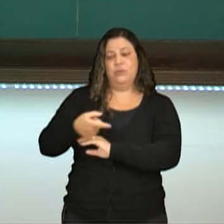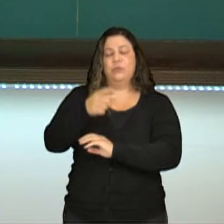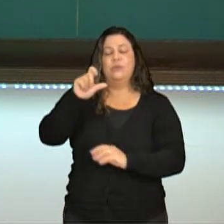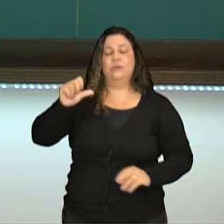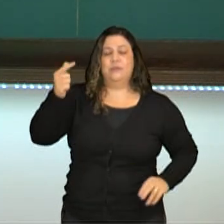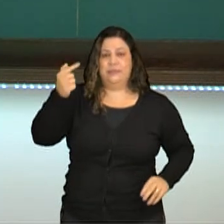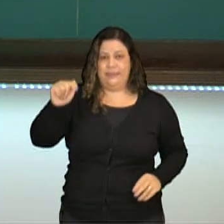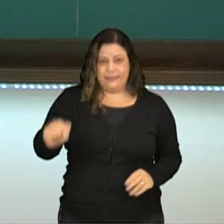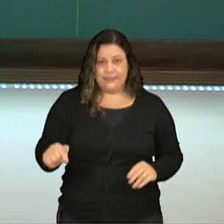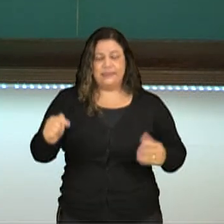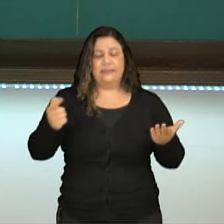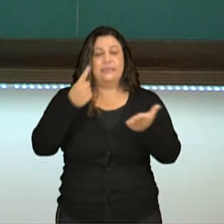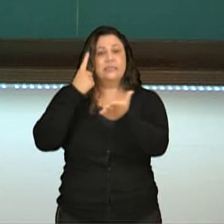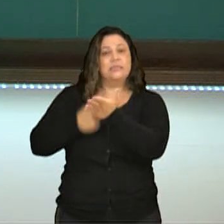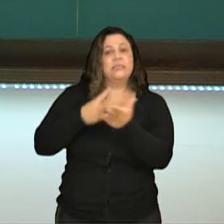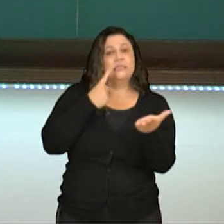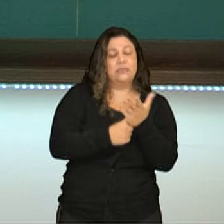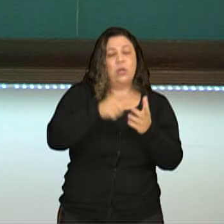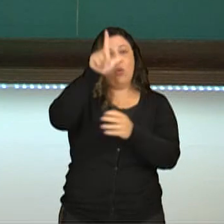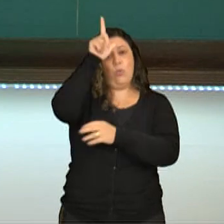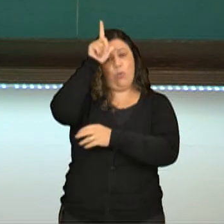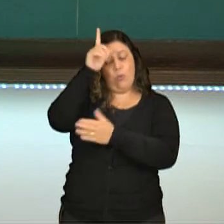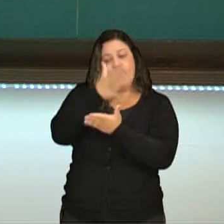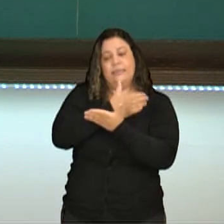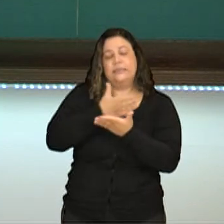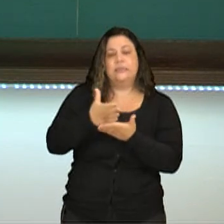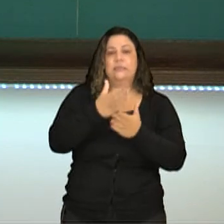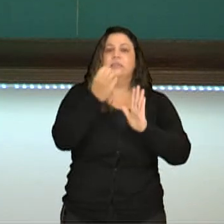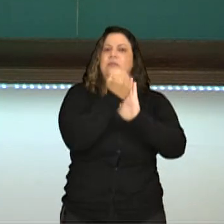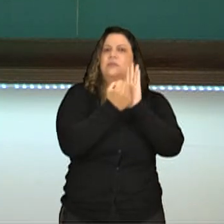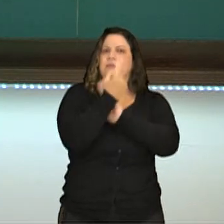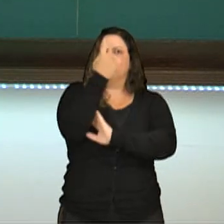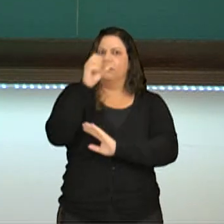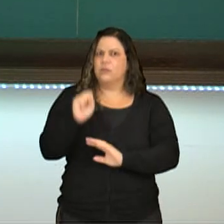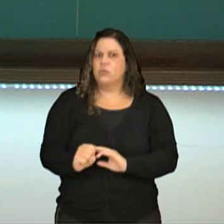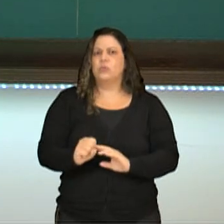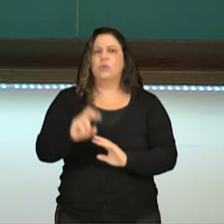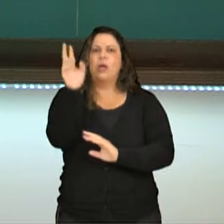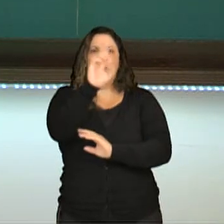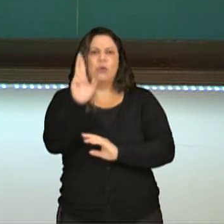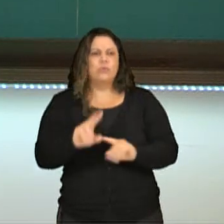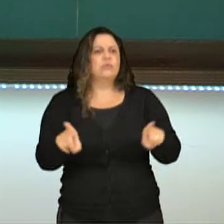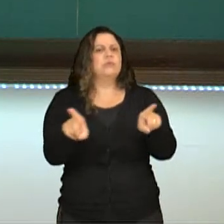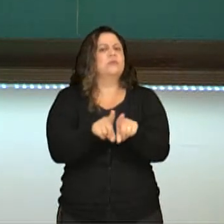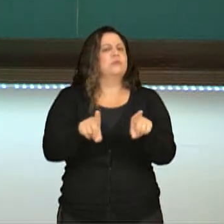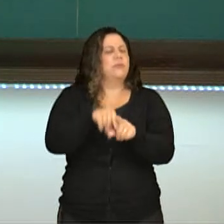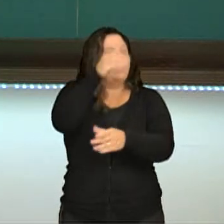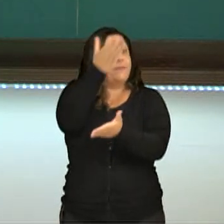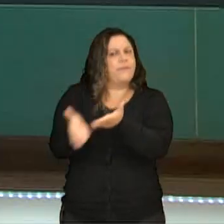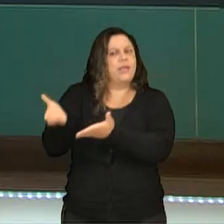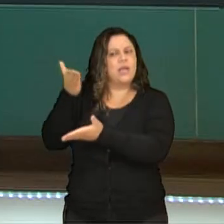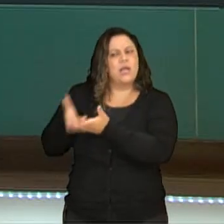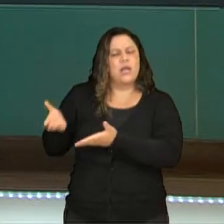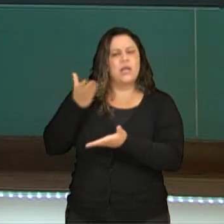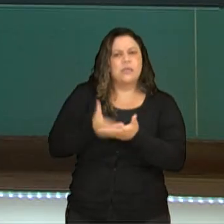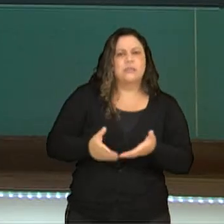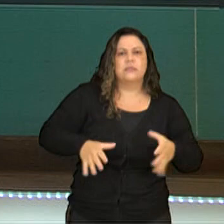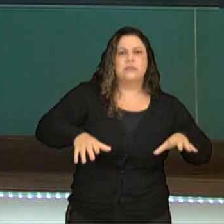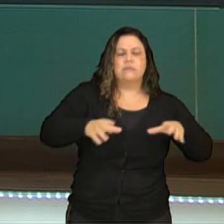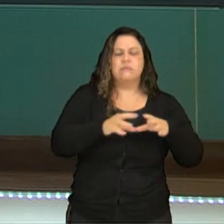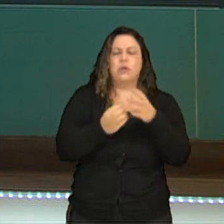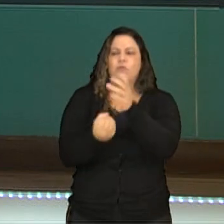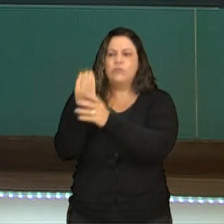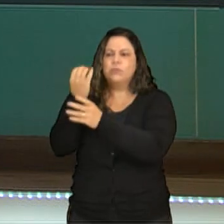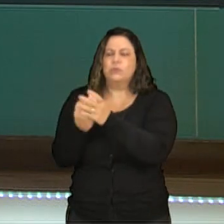de Brest-Litovsk com a Alemanha no início de 18, a Rússia também perdeu territórios, formando novos países, e você tem na